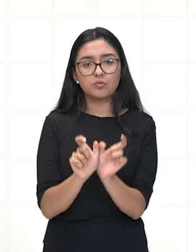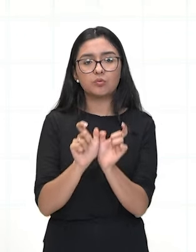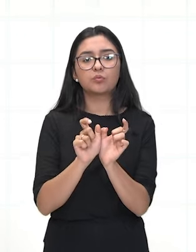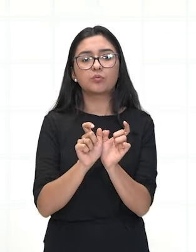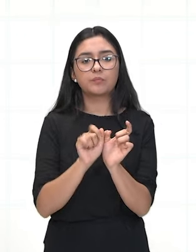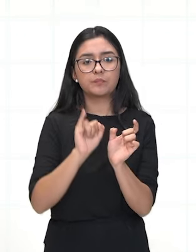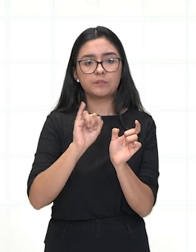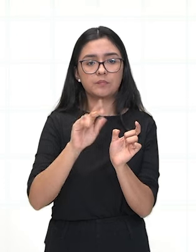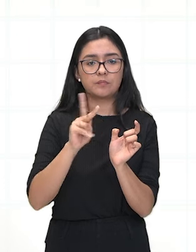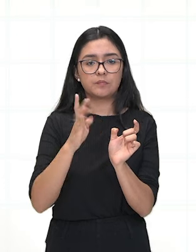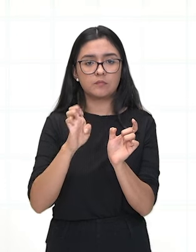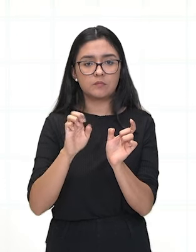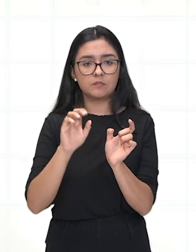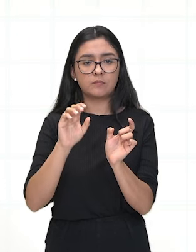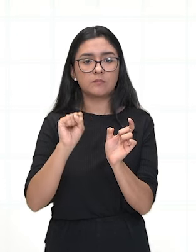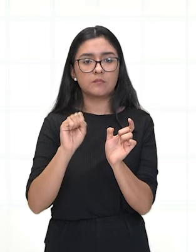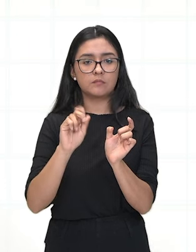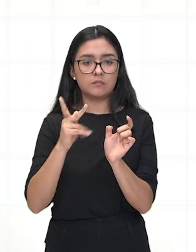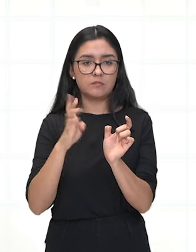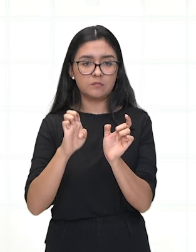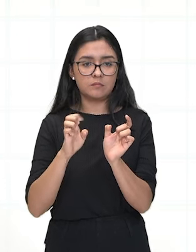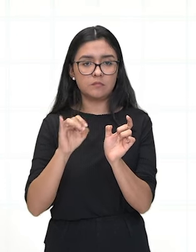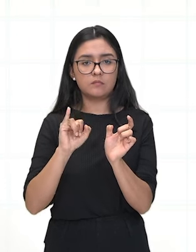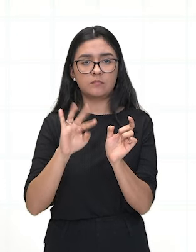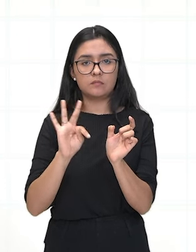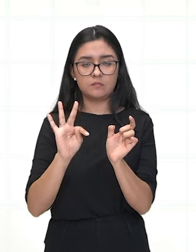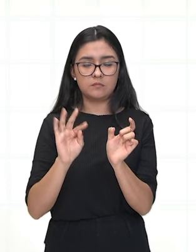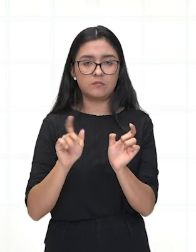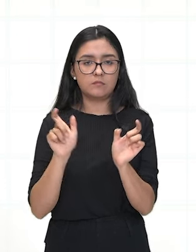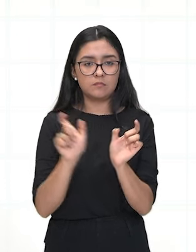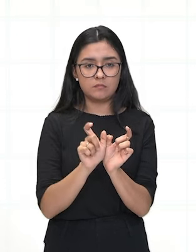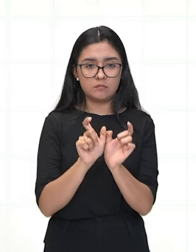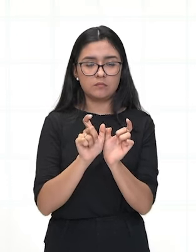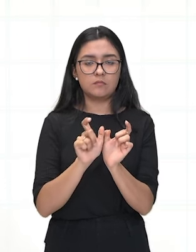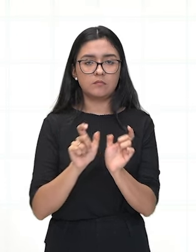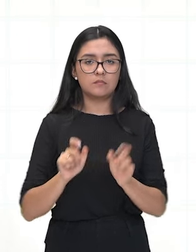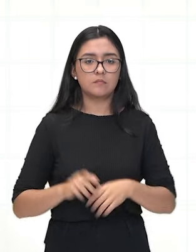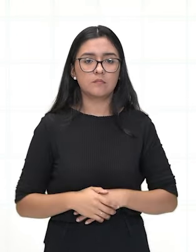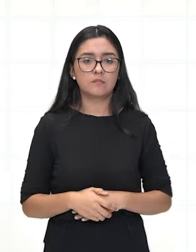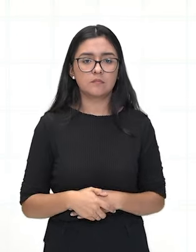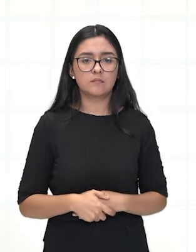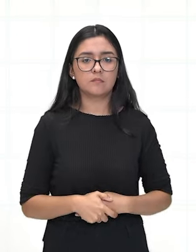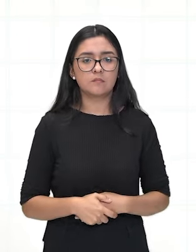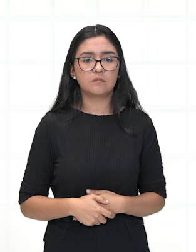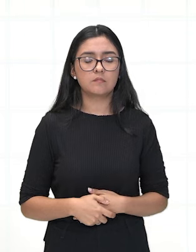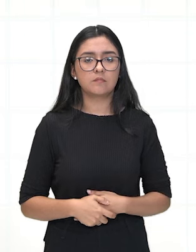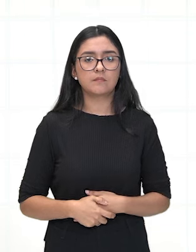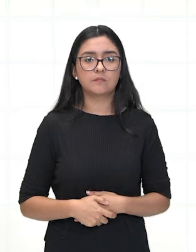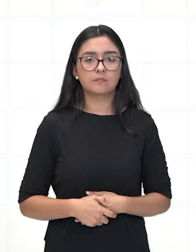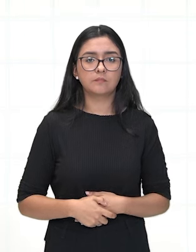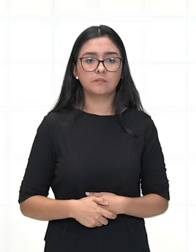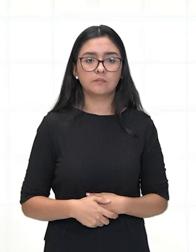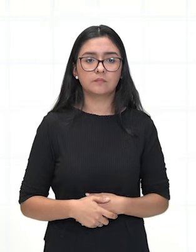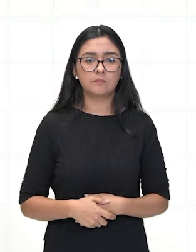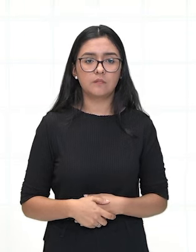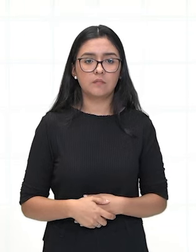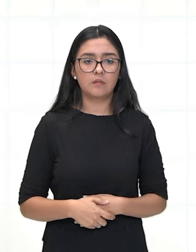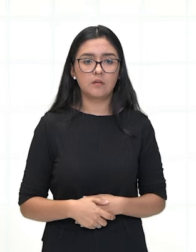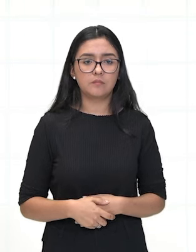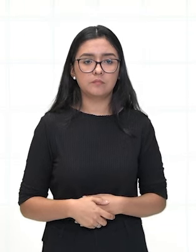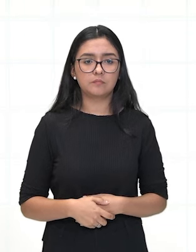i he she it Ok I he she